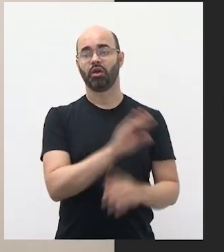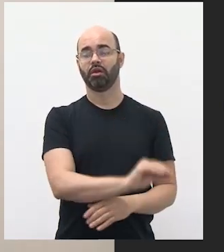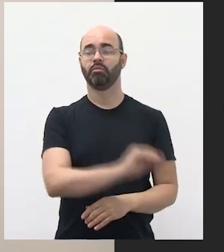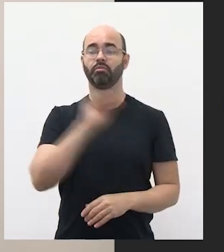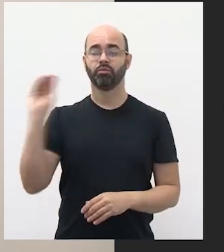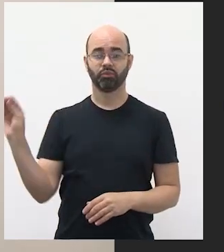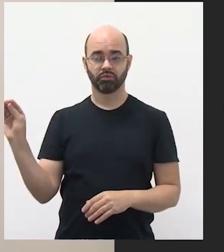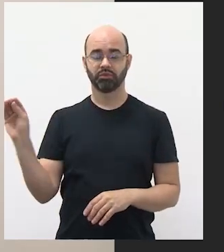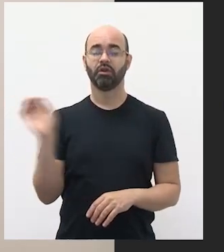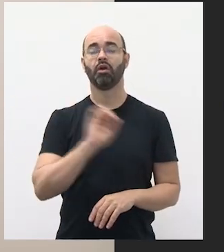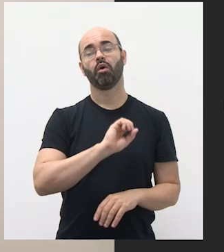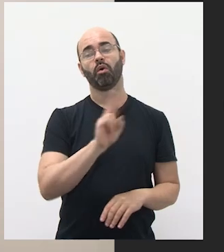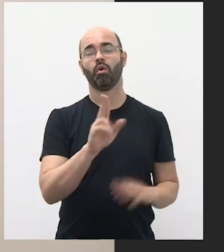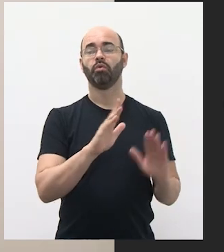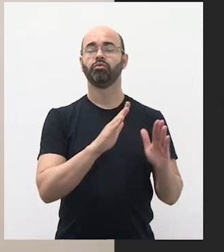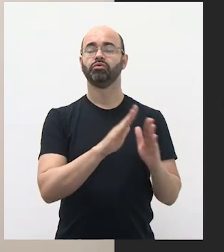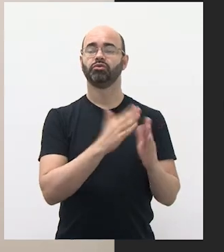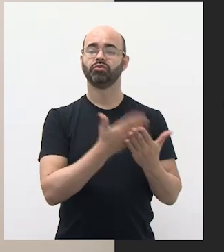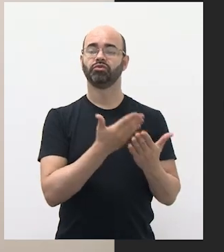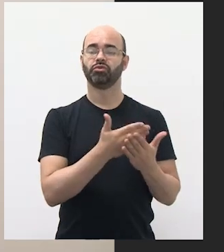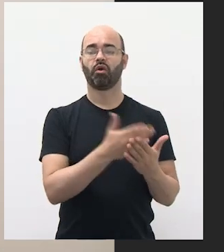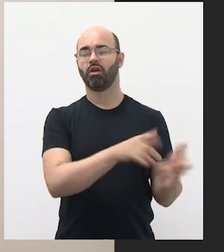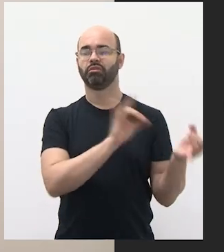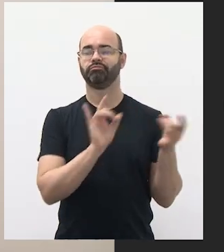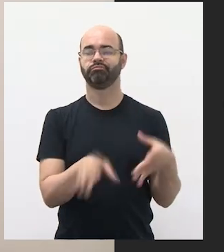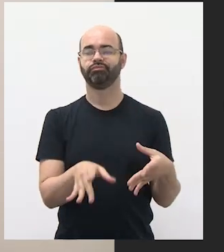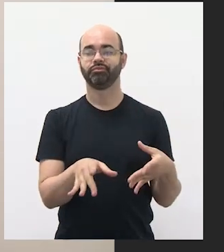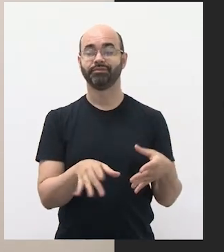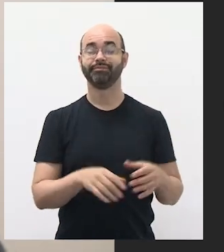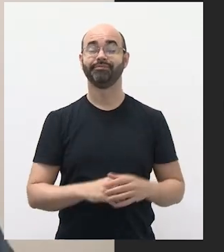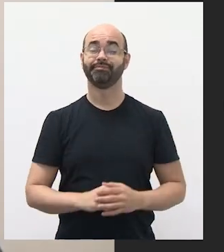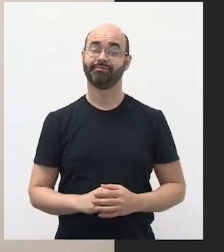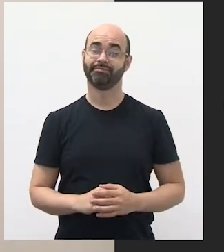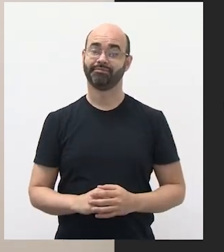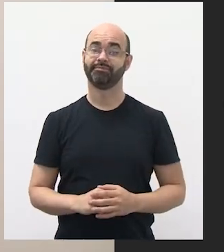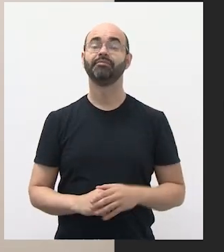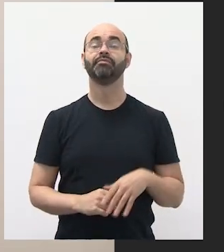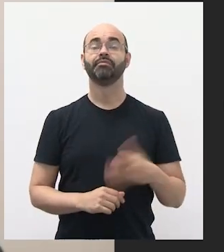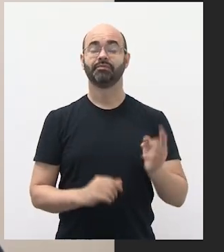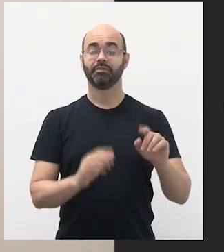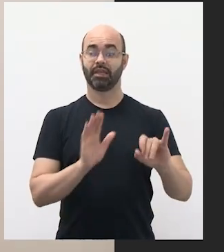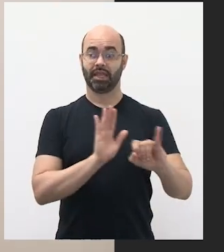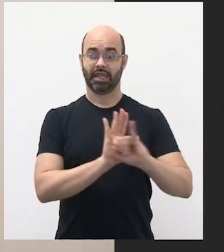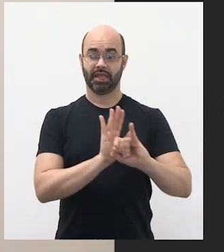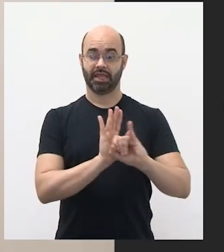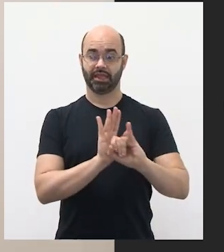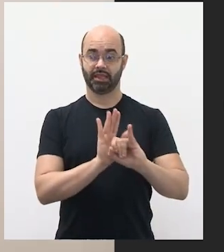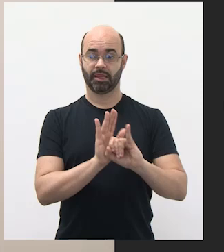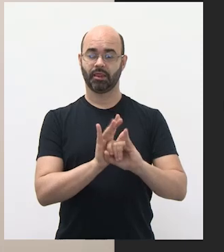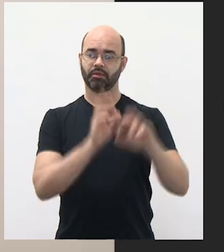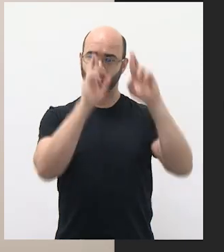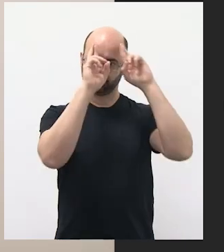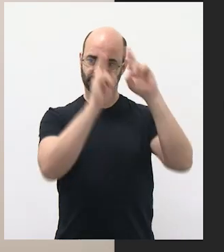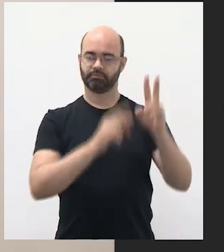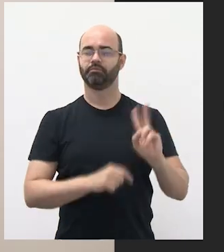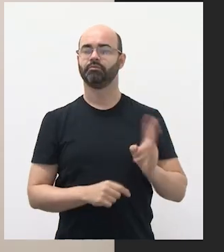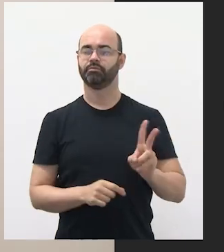inclusive saindo da escola. Então a gente precisa estar muito atento para que essas identidades sejam reconhecidas e sejam mantidas, né?